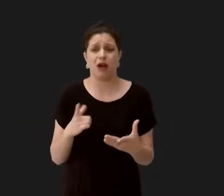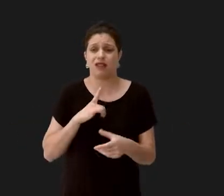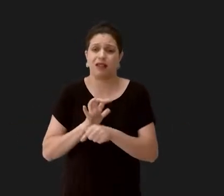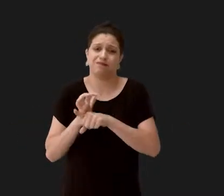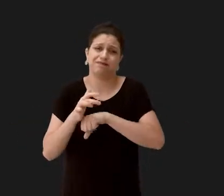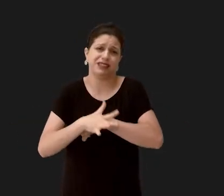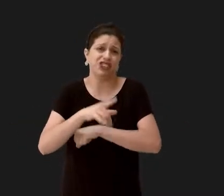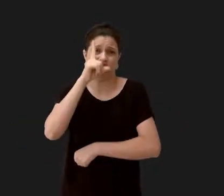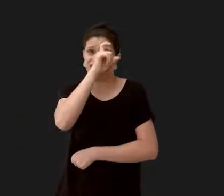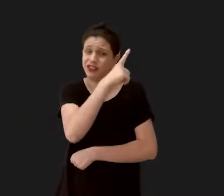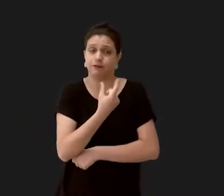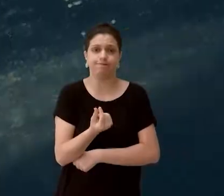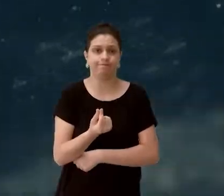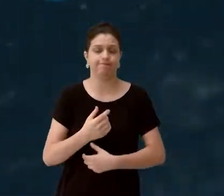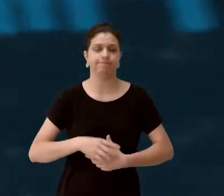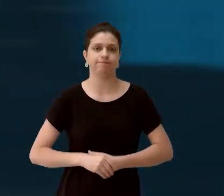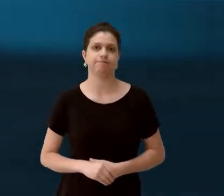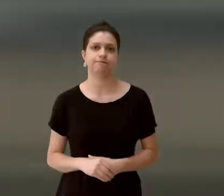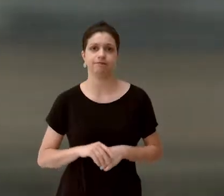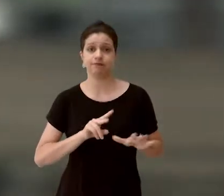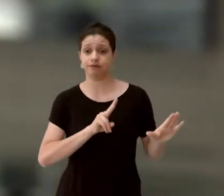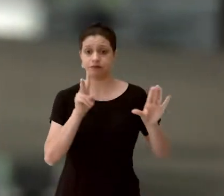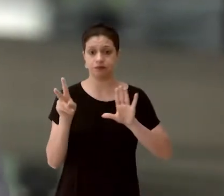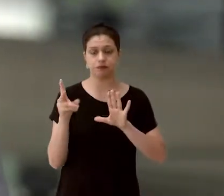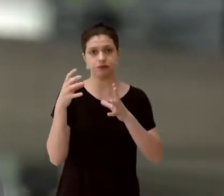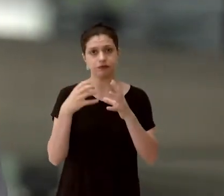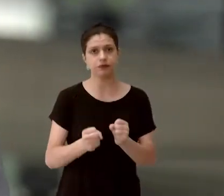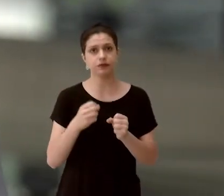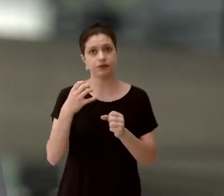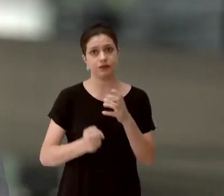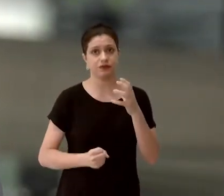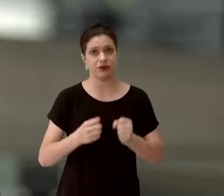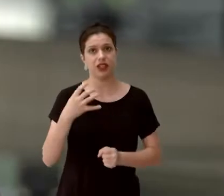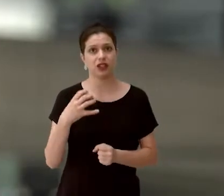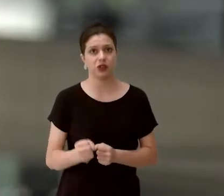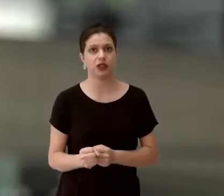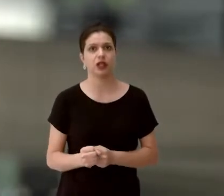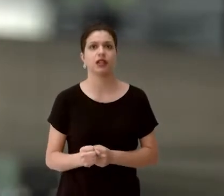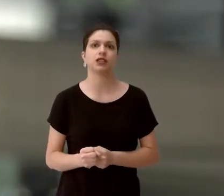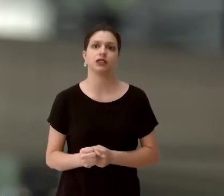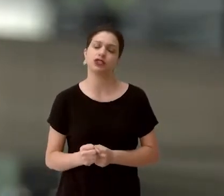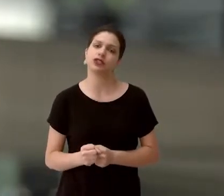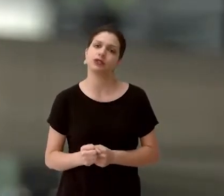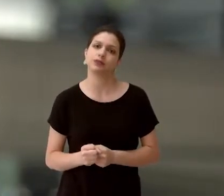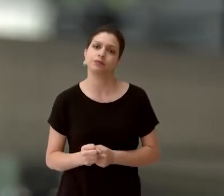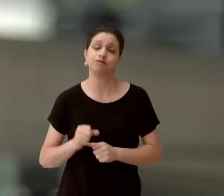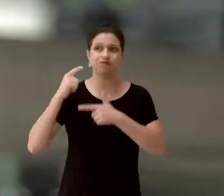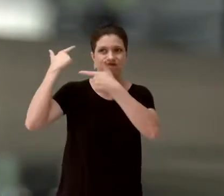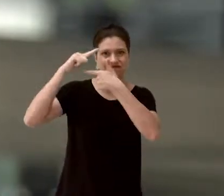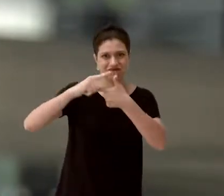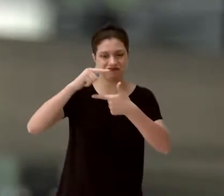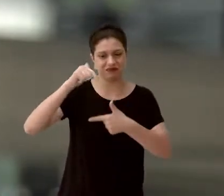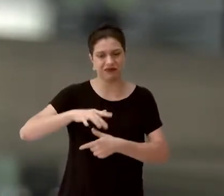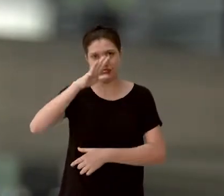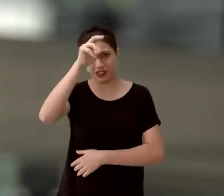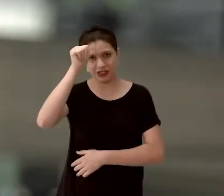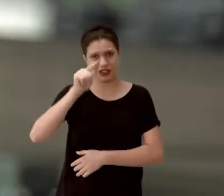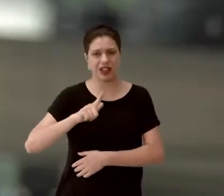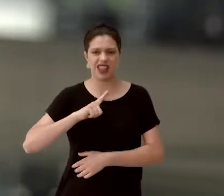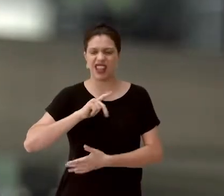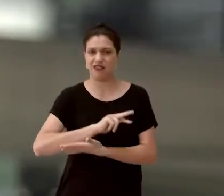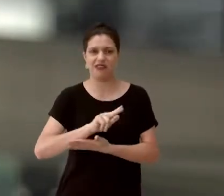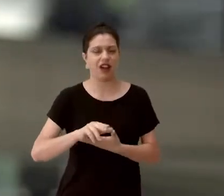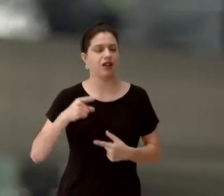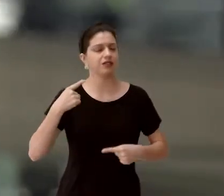falta de pagamento nesse período de pandemia. A Semana do Leite é um evento bastante tradicional em Mato Grosso do